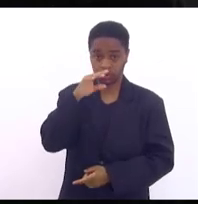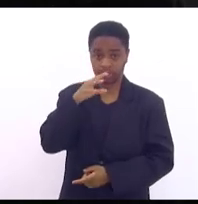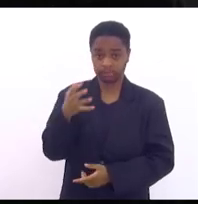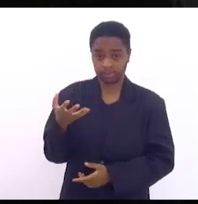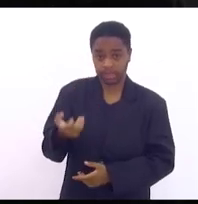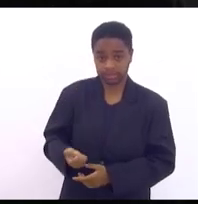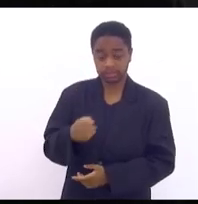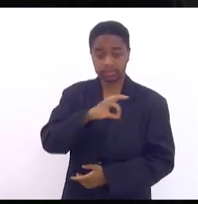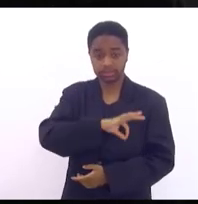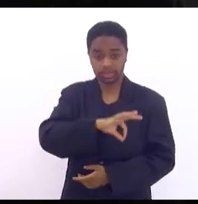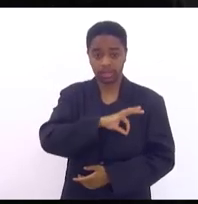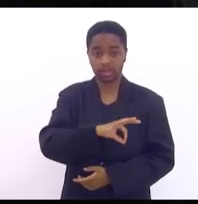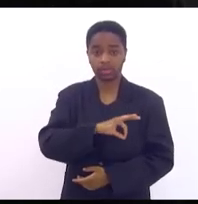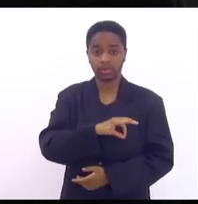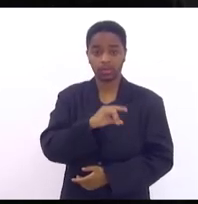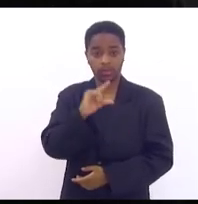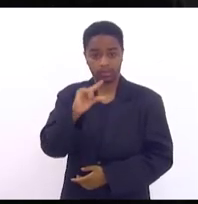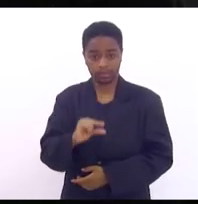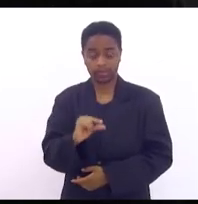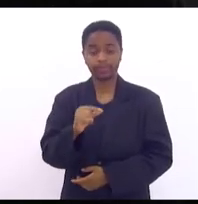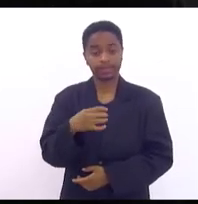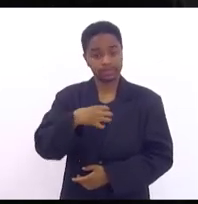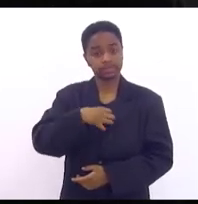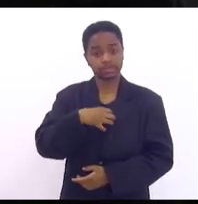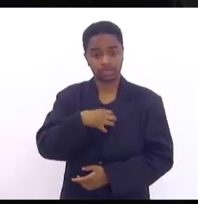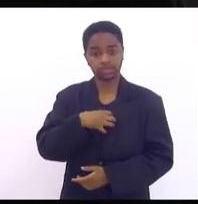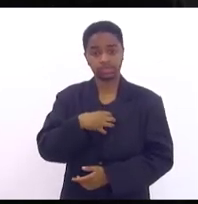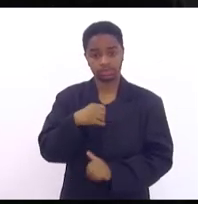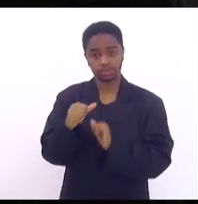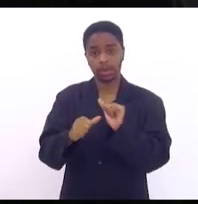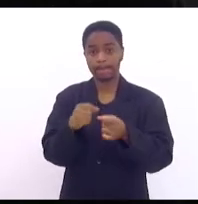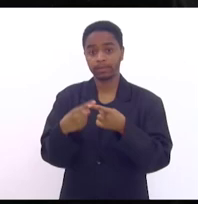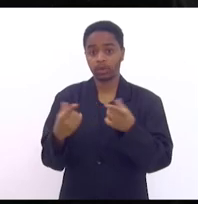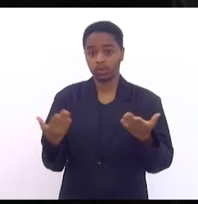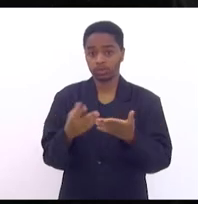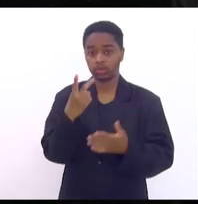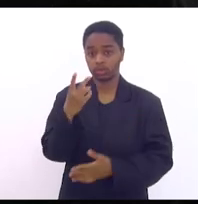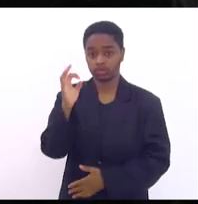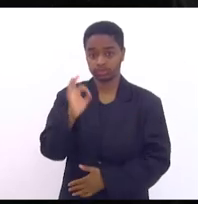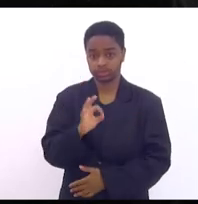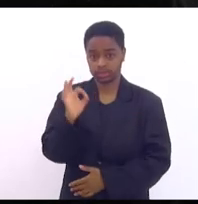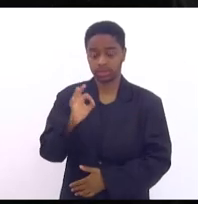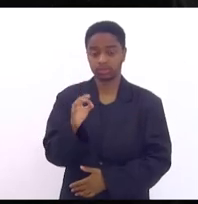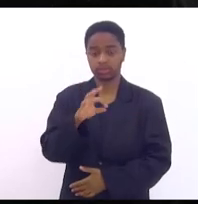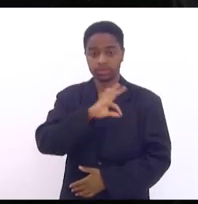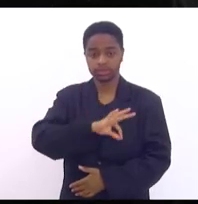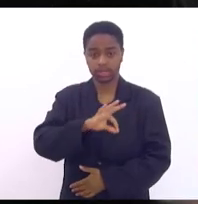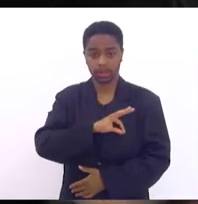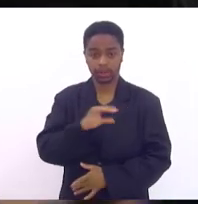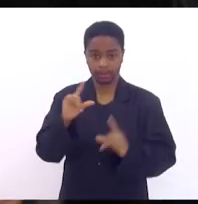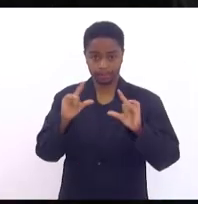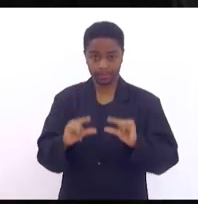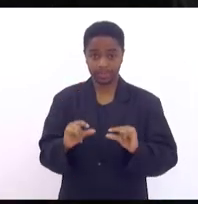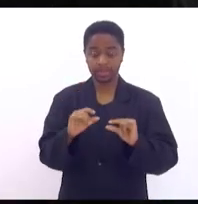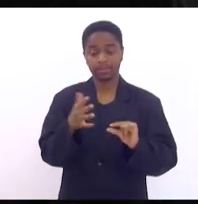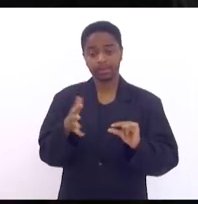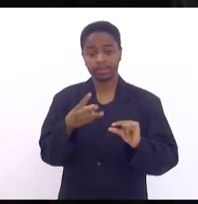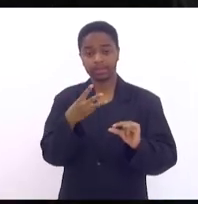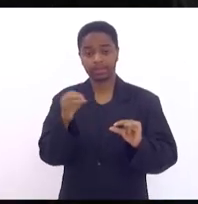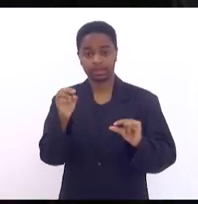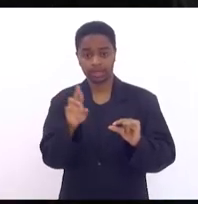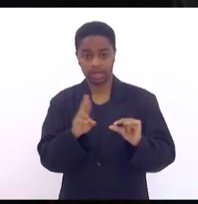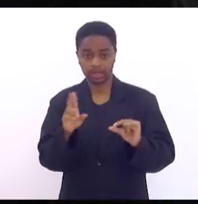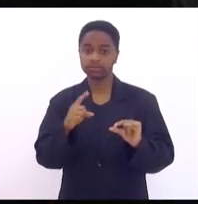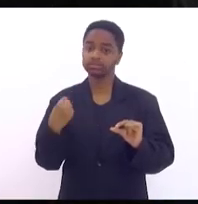2% severamente. 2% do salário mínimo hoje, que está na casa de R$ 30, para quem ganha sabe a